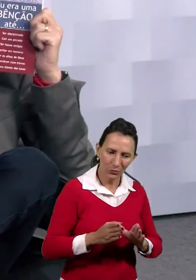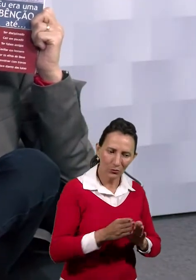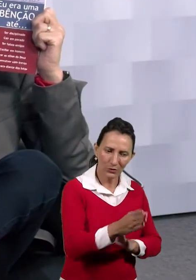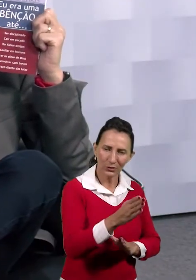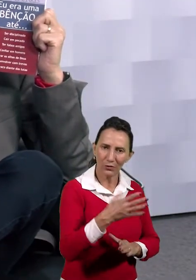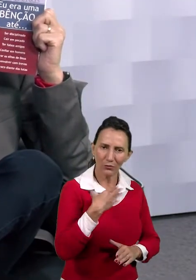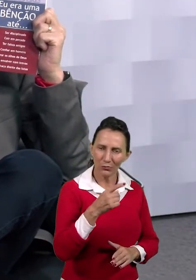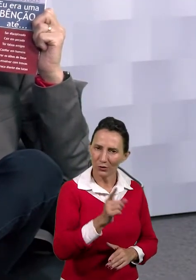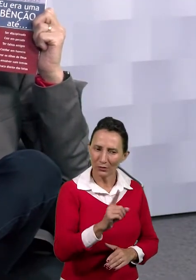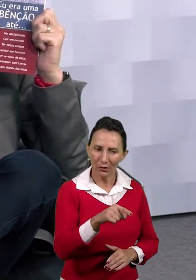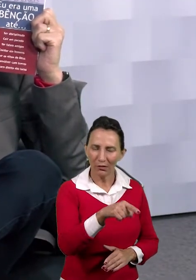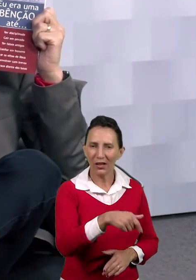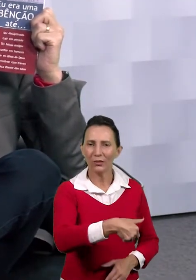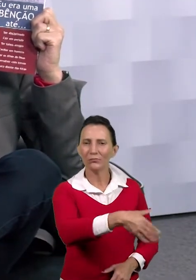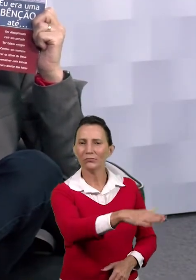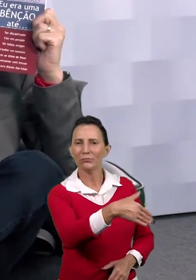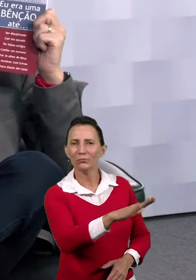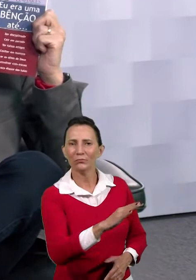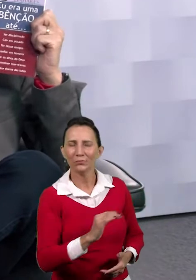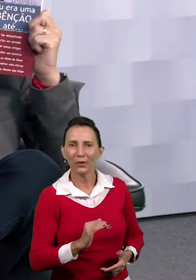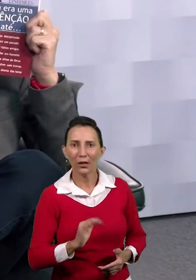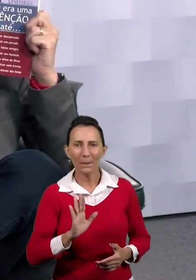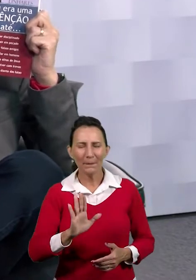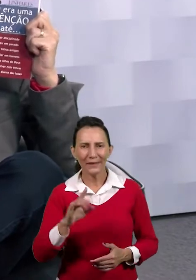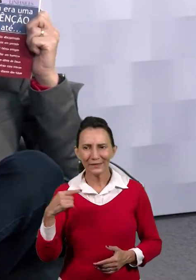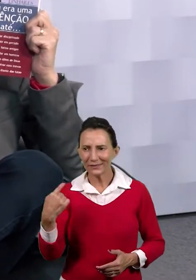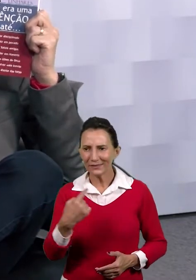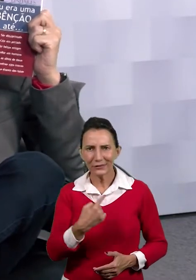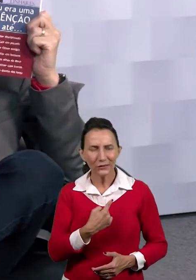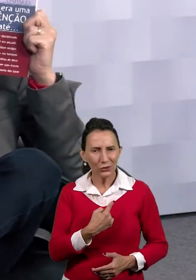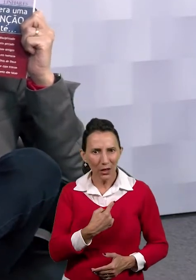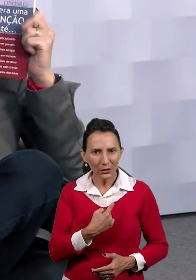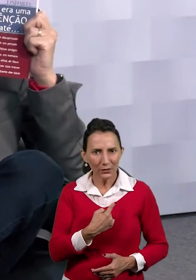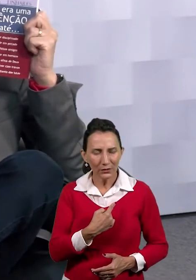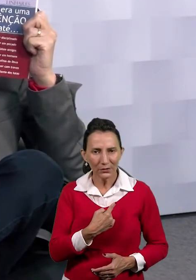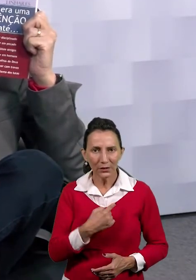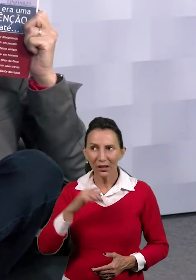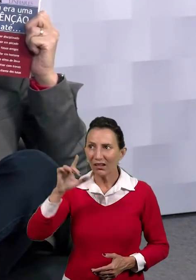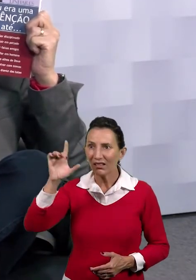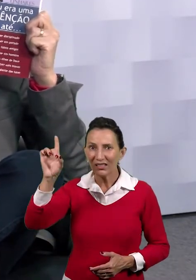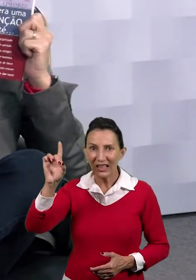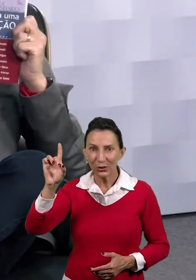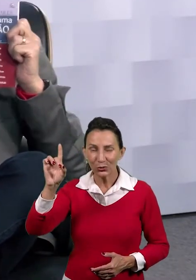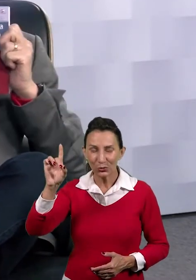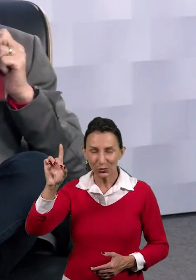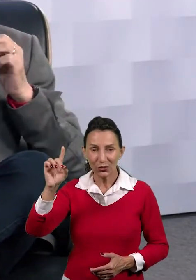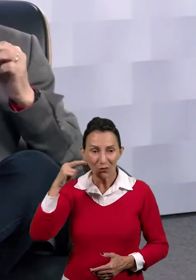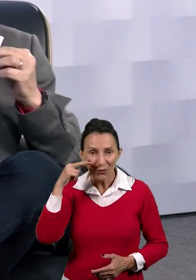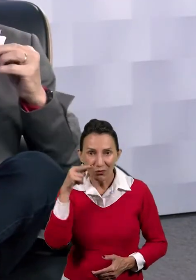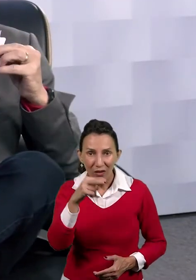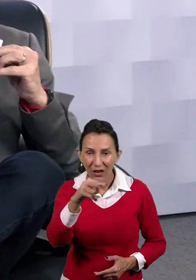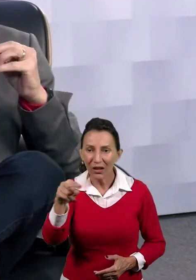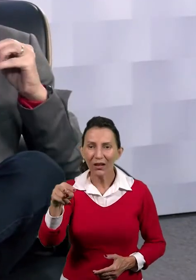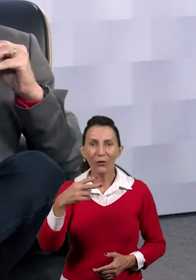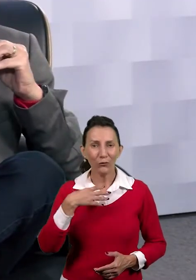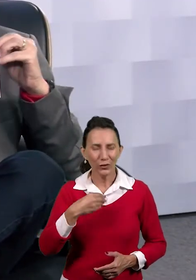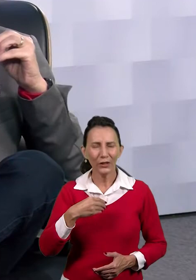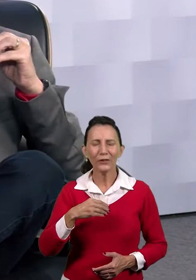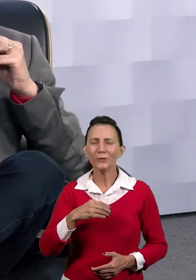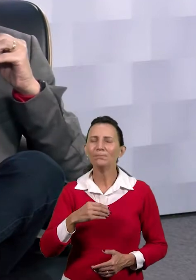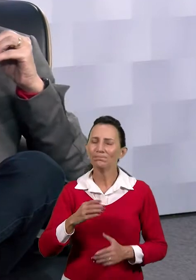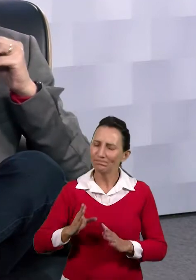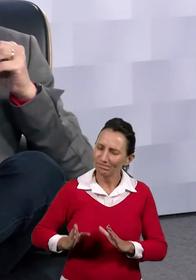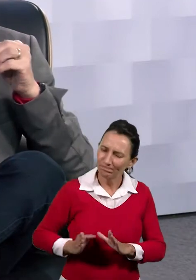somos bastardos, Deus nos disciplina. Então a disciplina, ela é